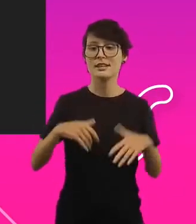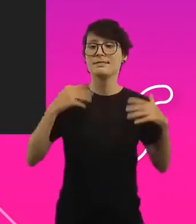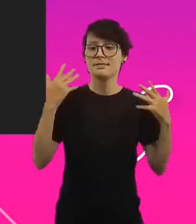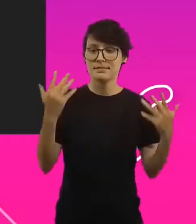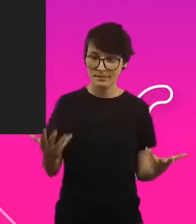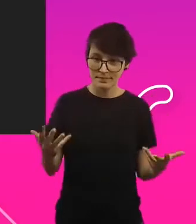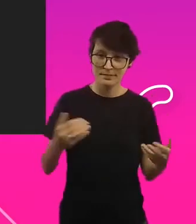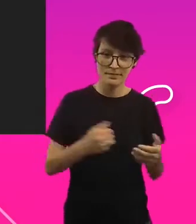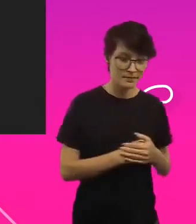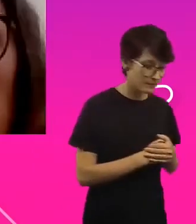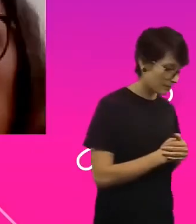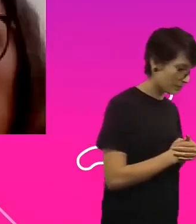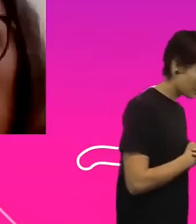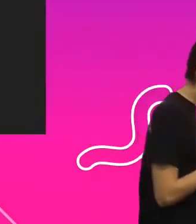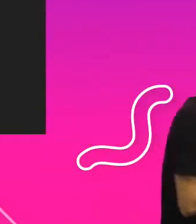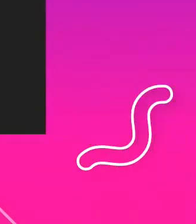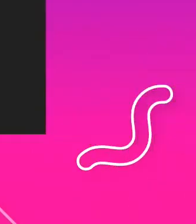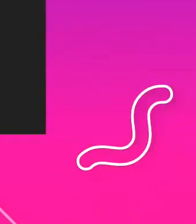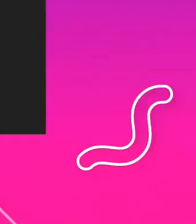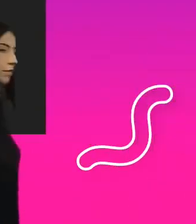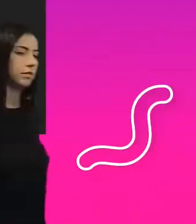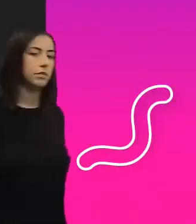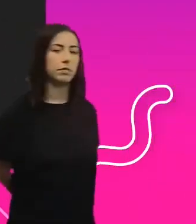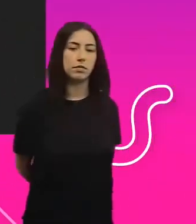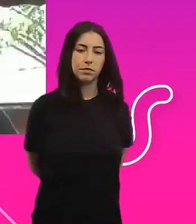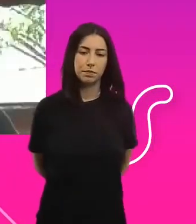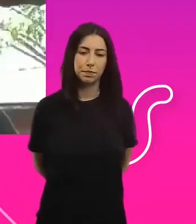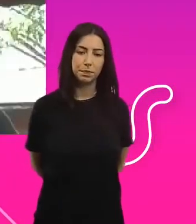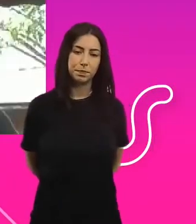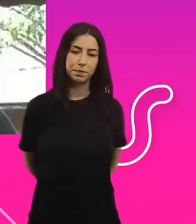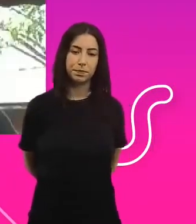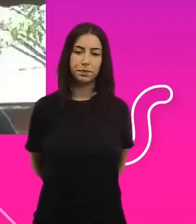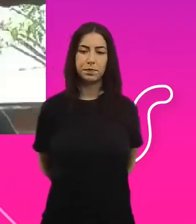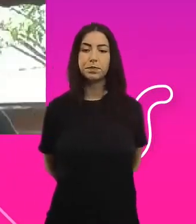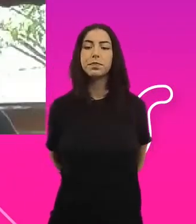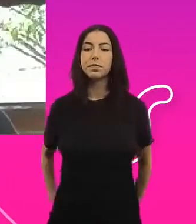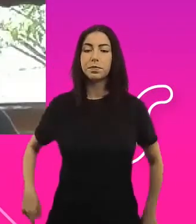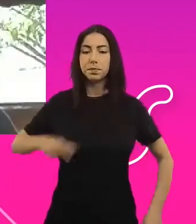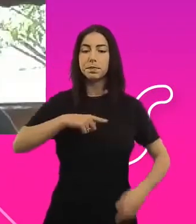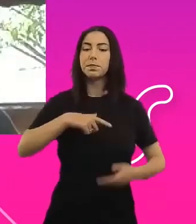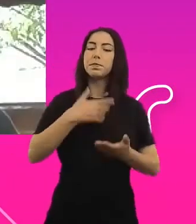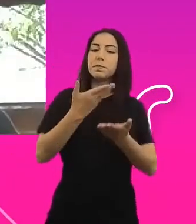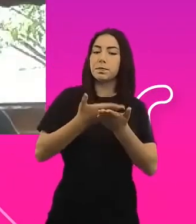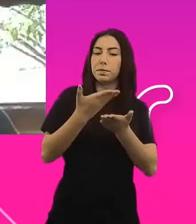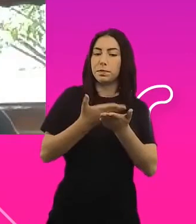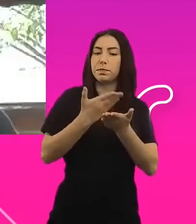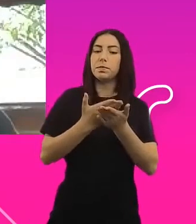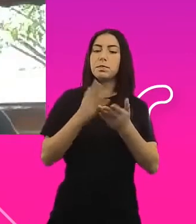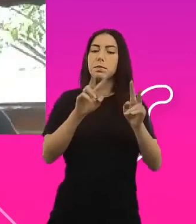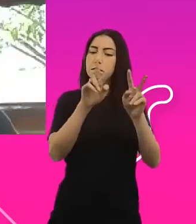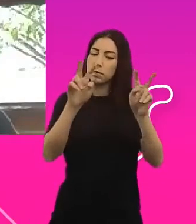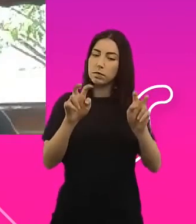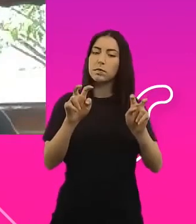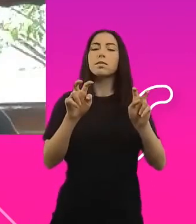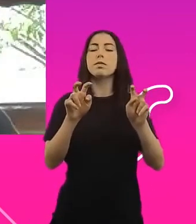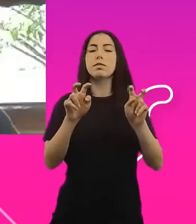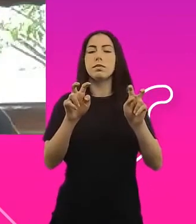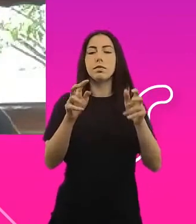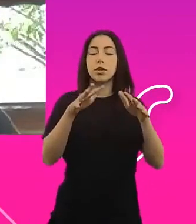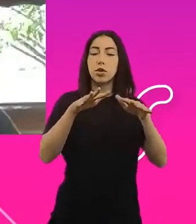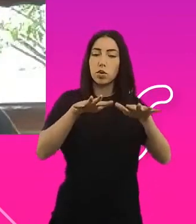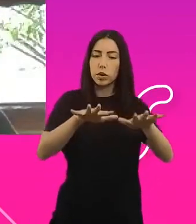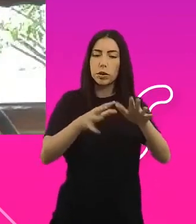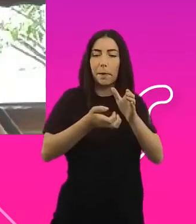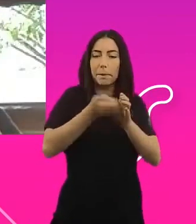saberem, a Fundação Animax, ela tem um estudo que chama Inclusão Produtiva no Brasil, ele está no site da Animax, e ele fala